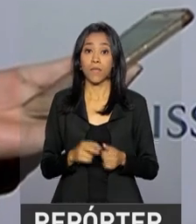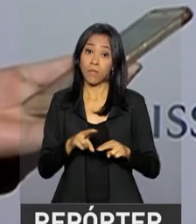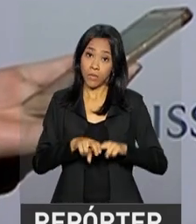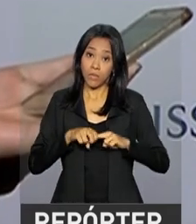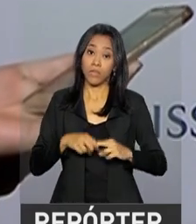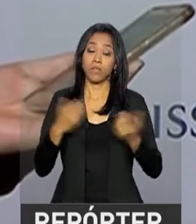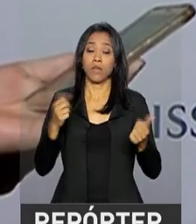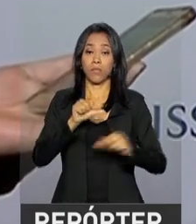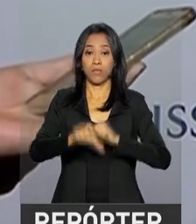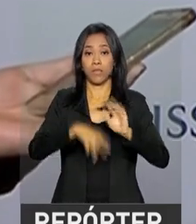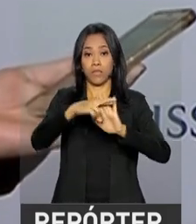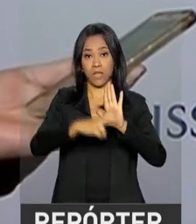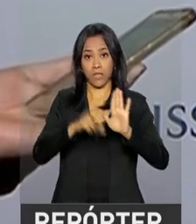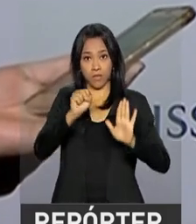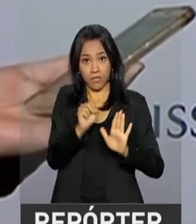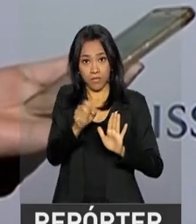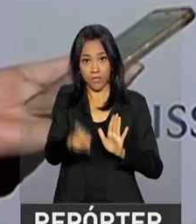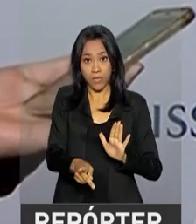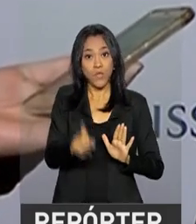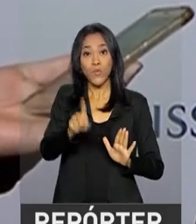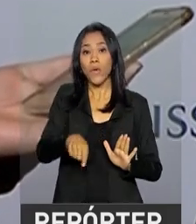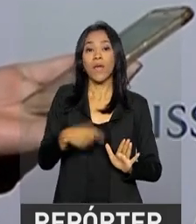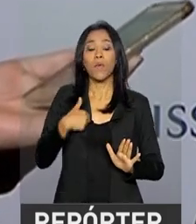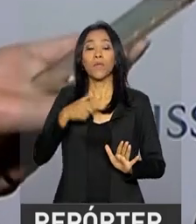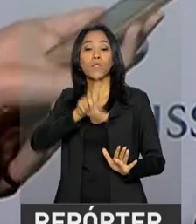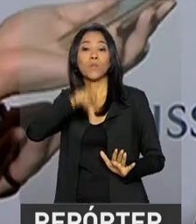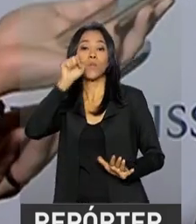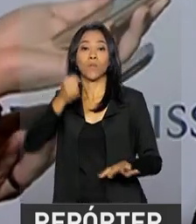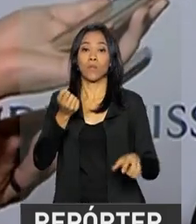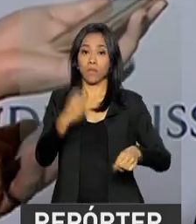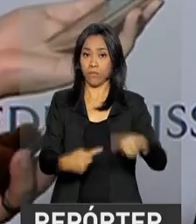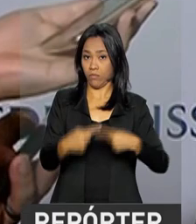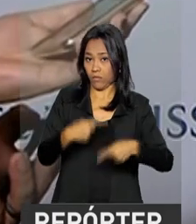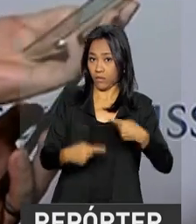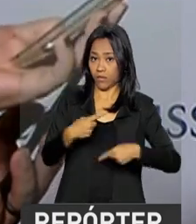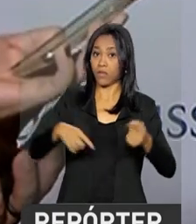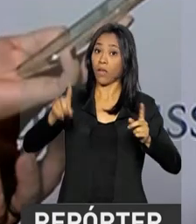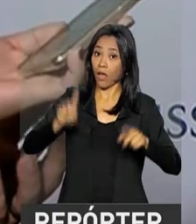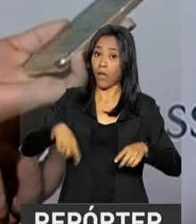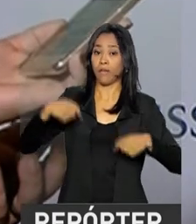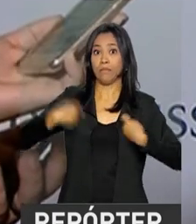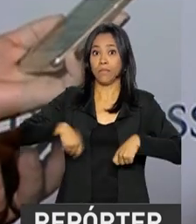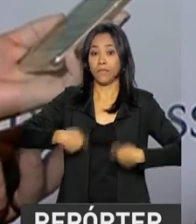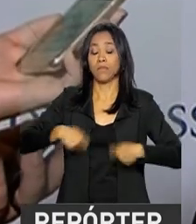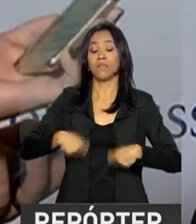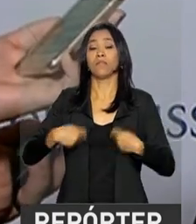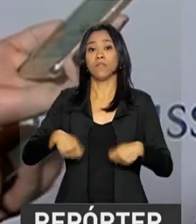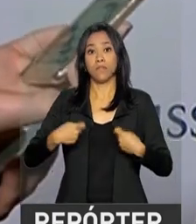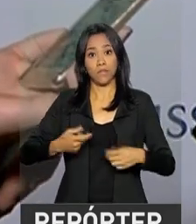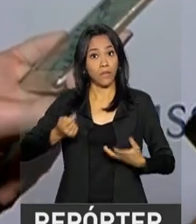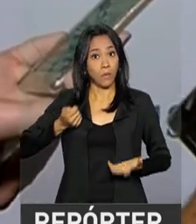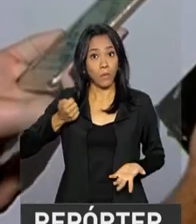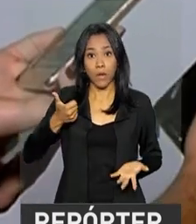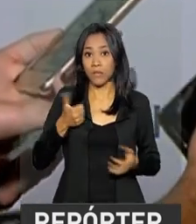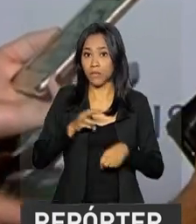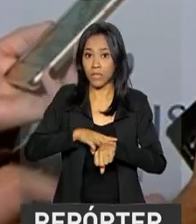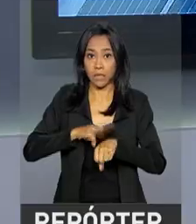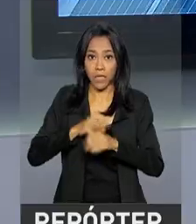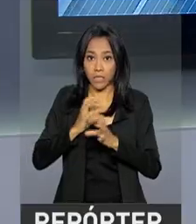a reforma da Previdência não é uma opção política, é uma necessidade quase que